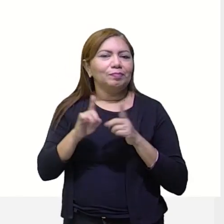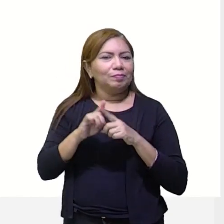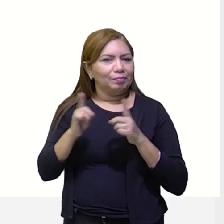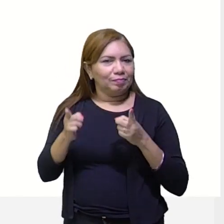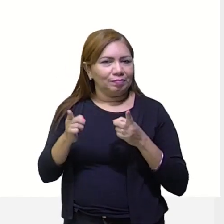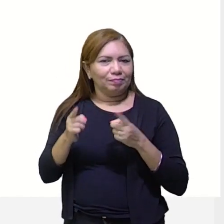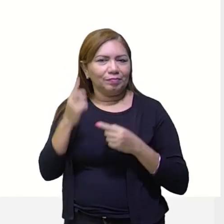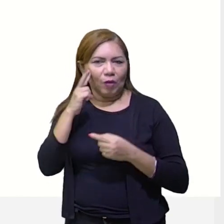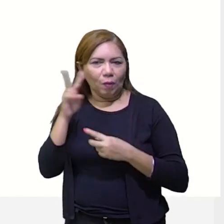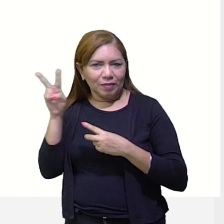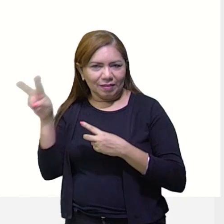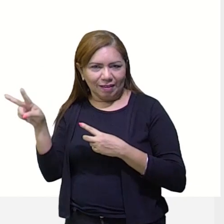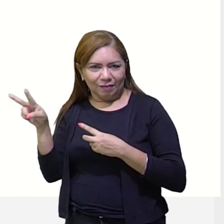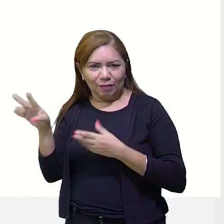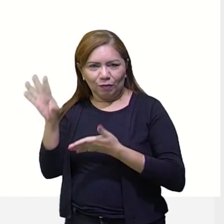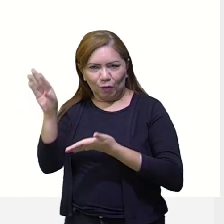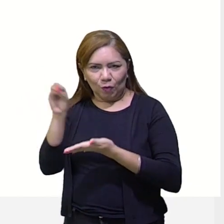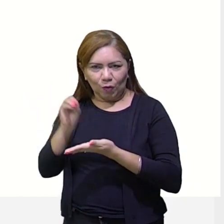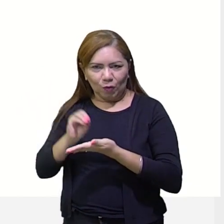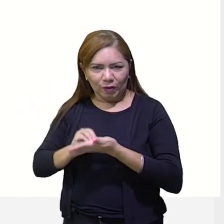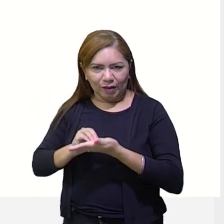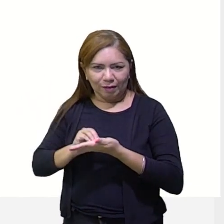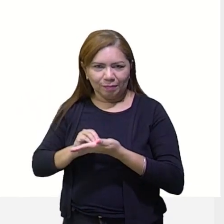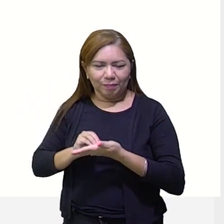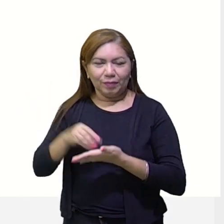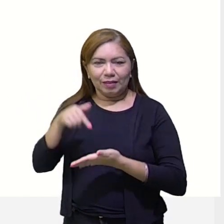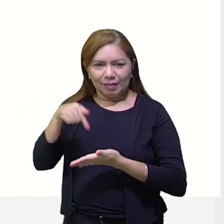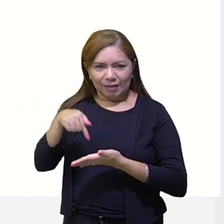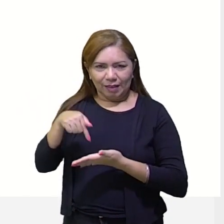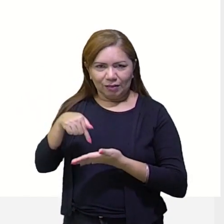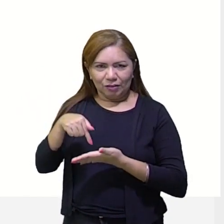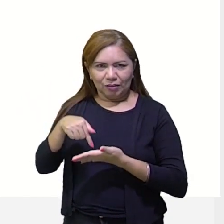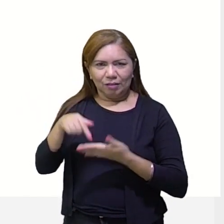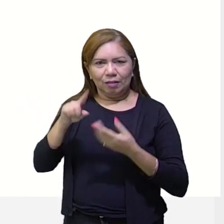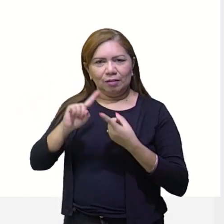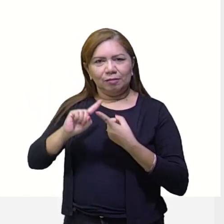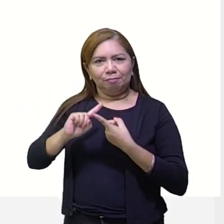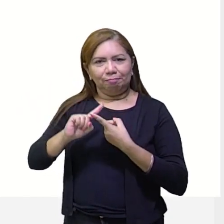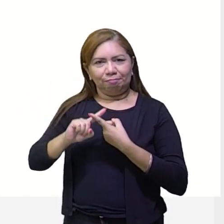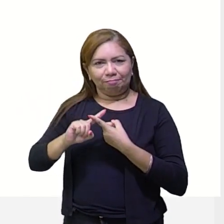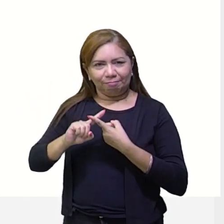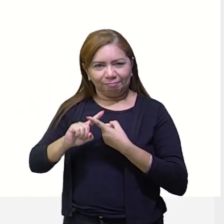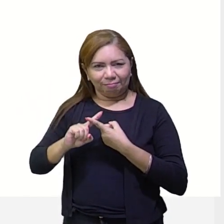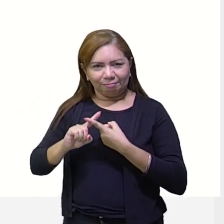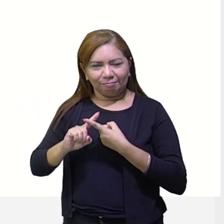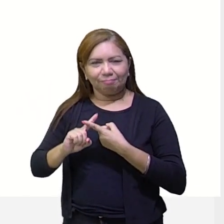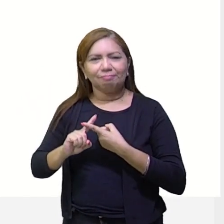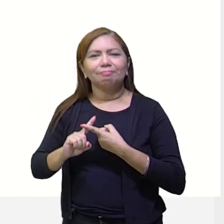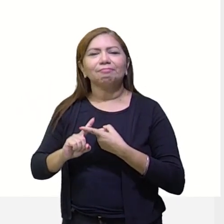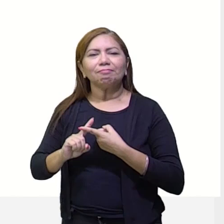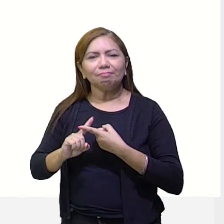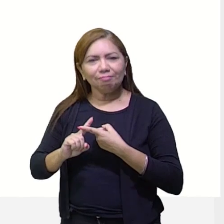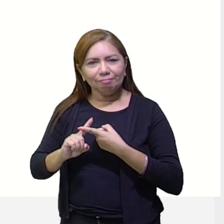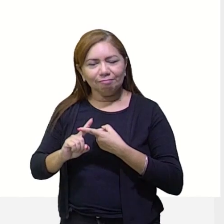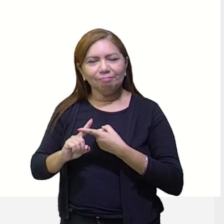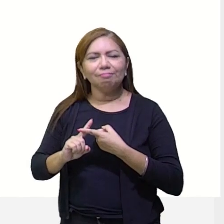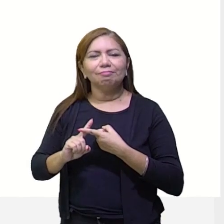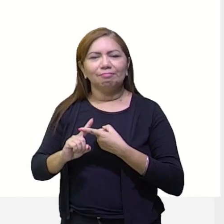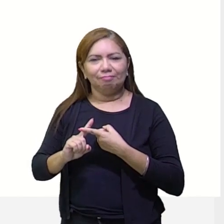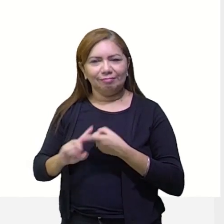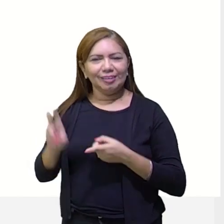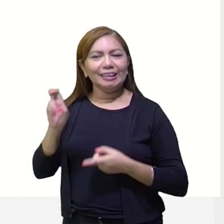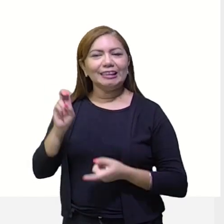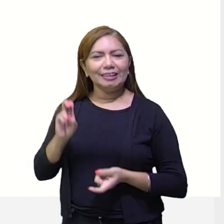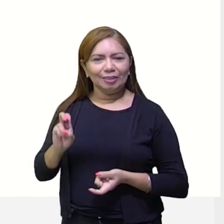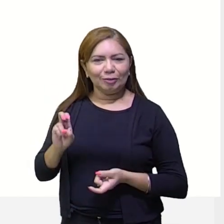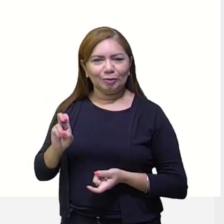O nosso quociente. Bom, o nosso quociente vale quanto, professor? Está bem aqui. 5. Nosso quociente vale